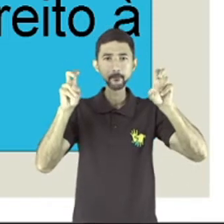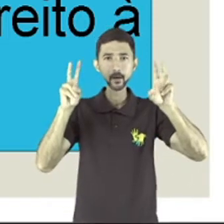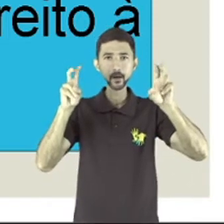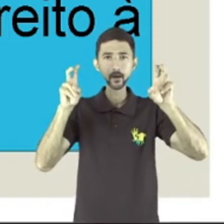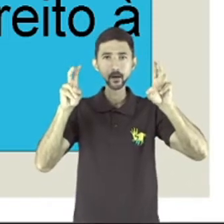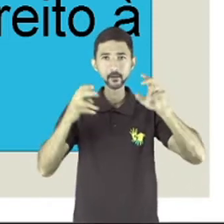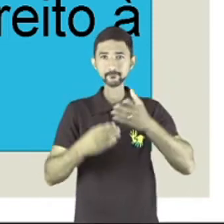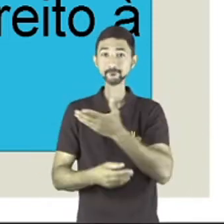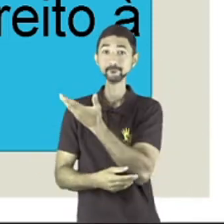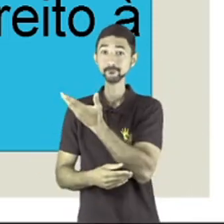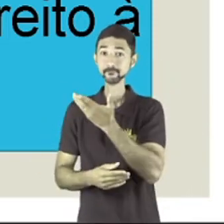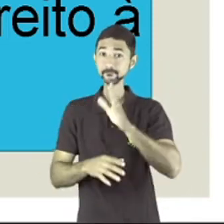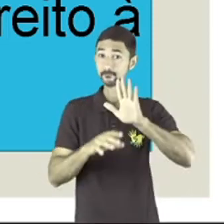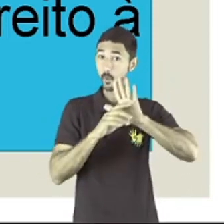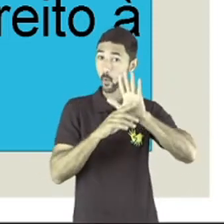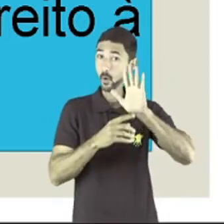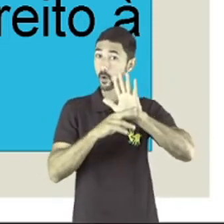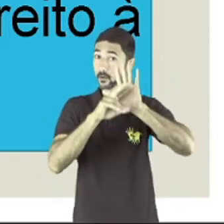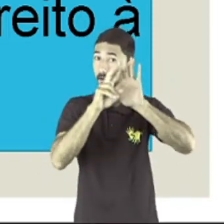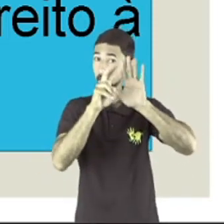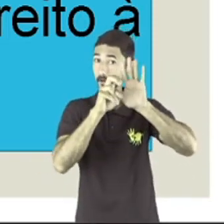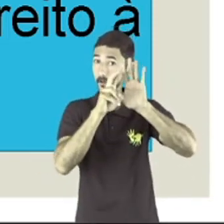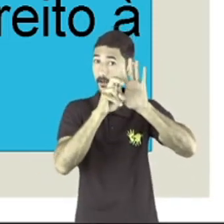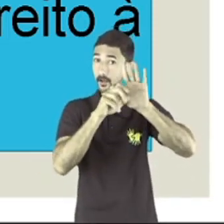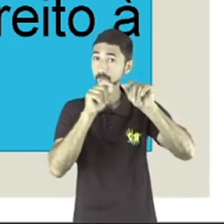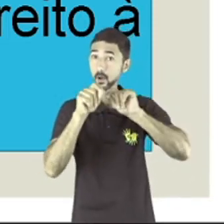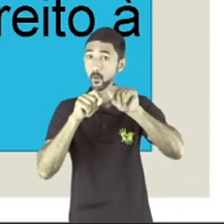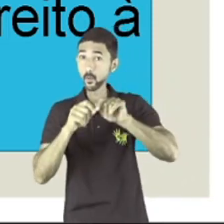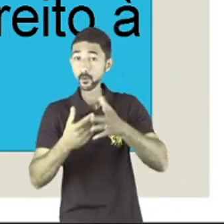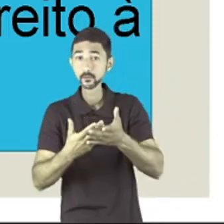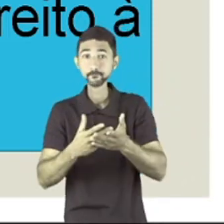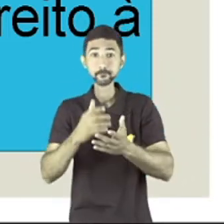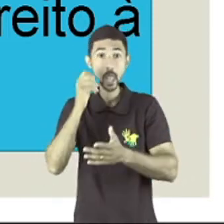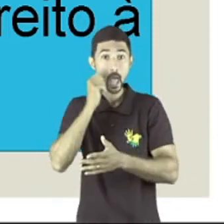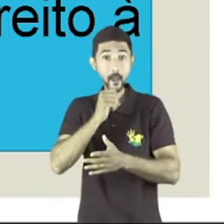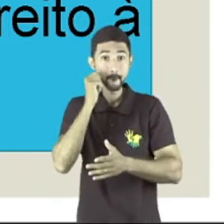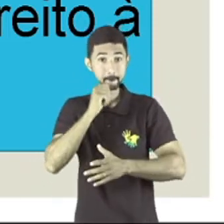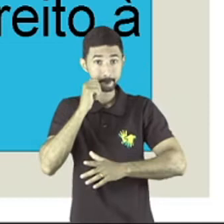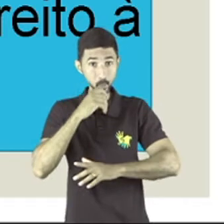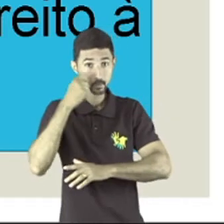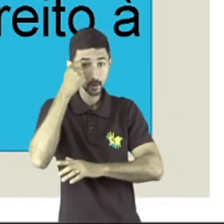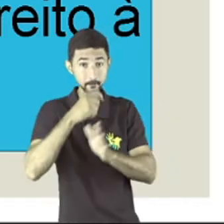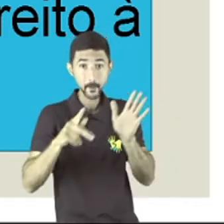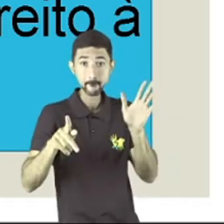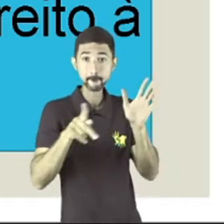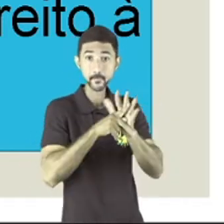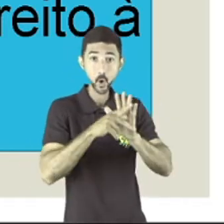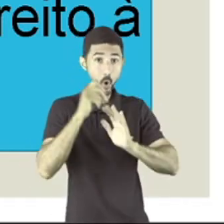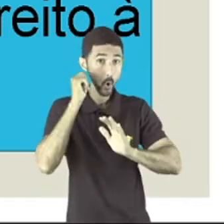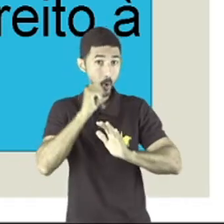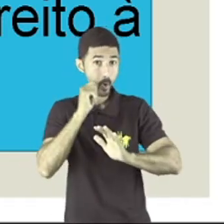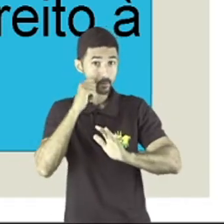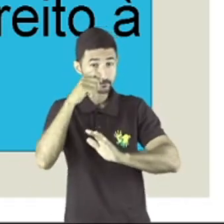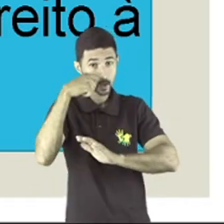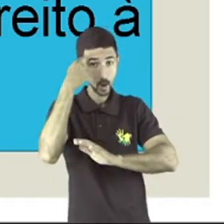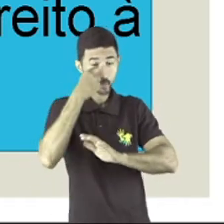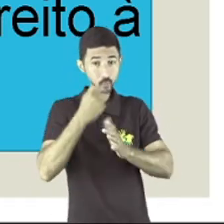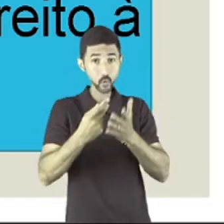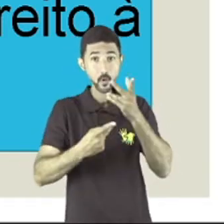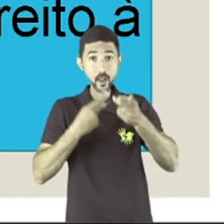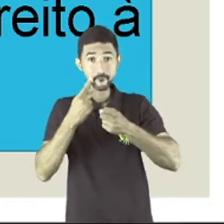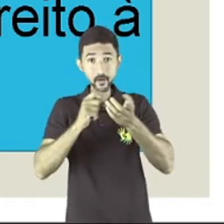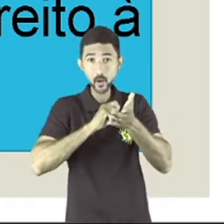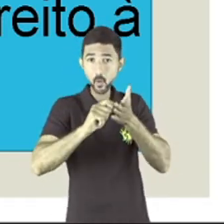olha esse sinal aqui, crianças. Isso quer dizer que a autora, a própria Ruth Rocha, falou o que